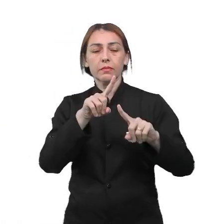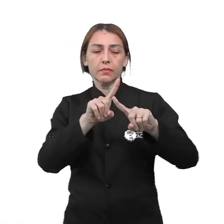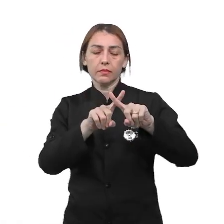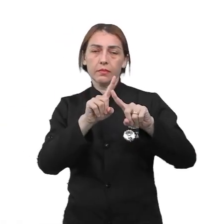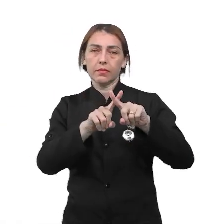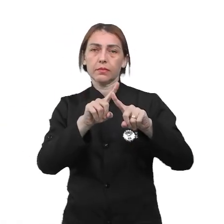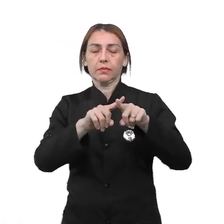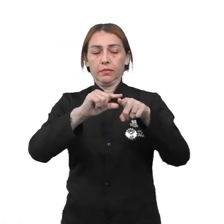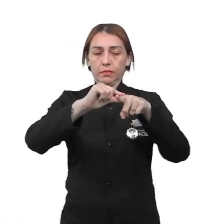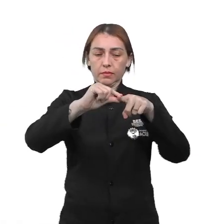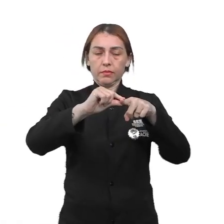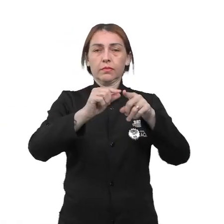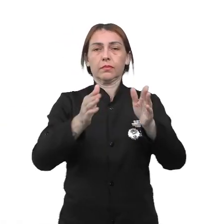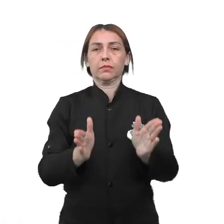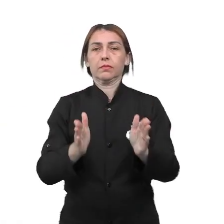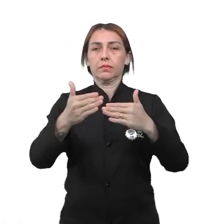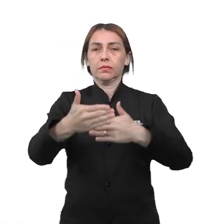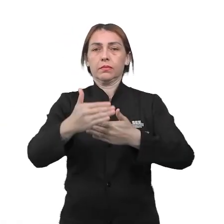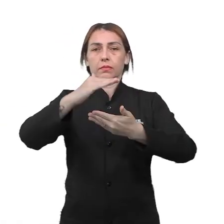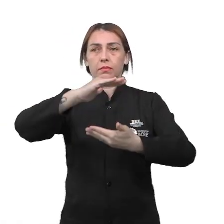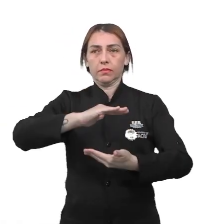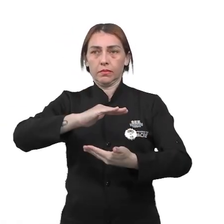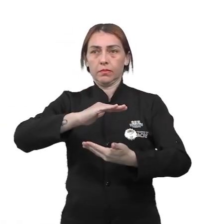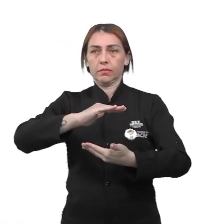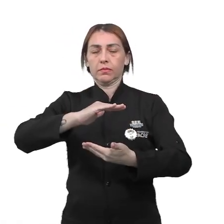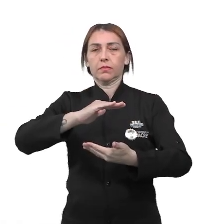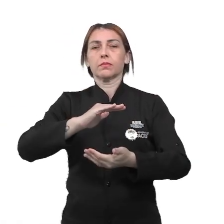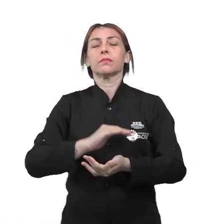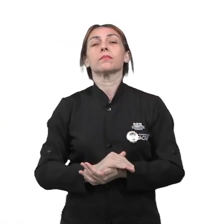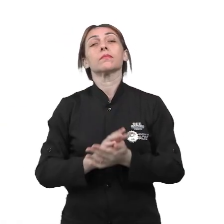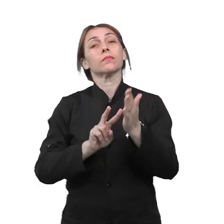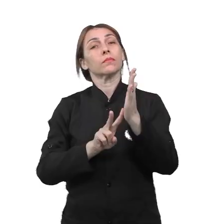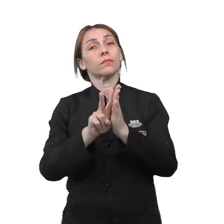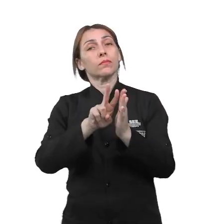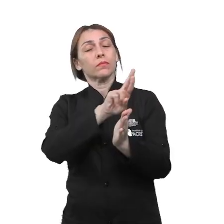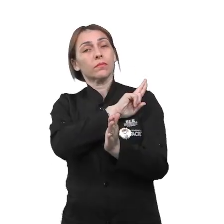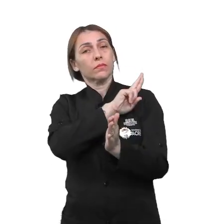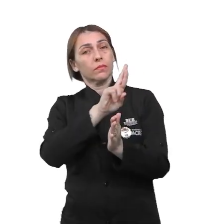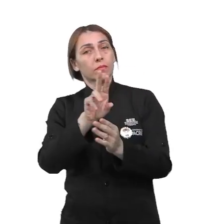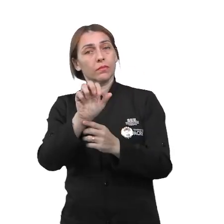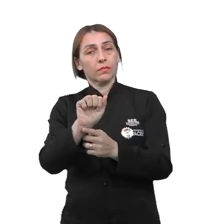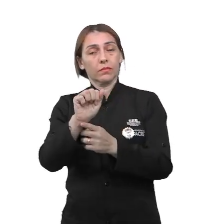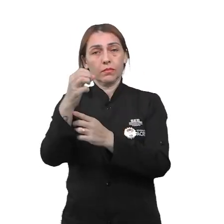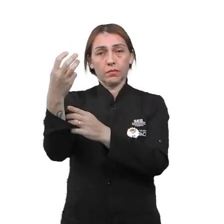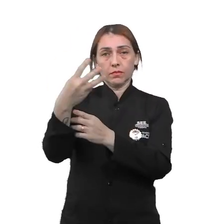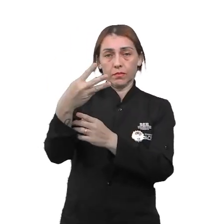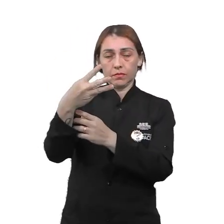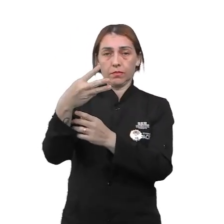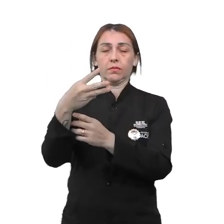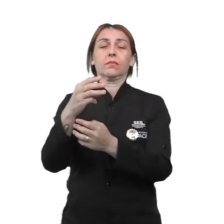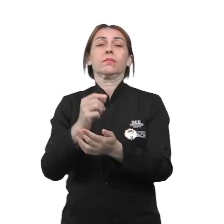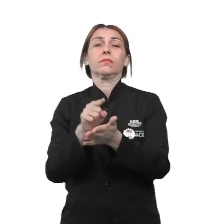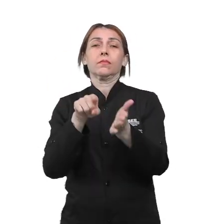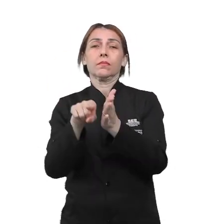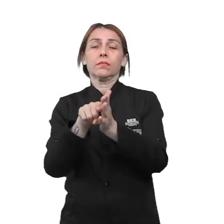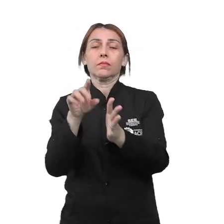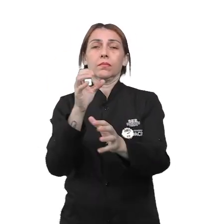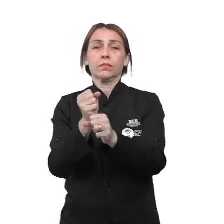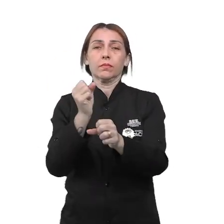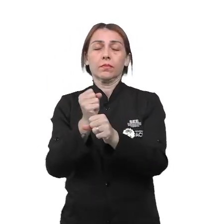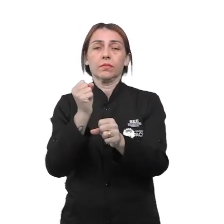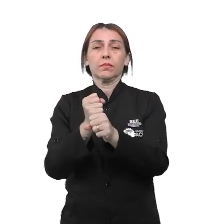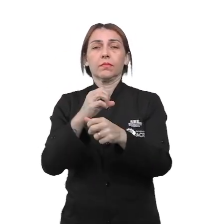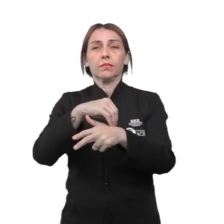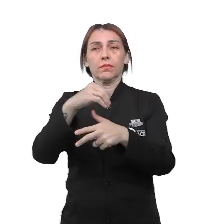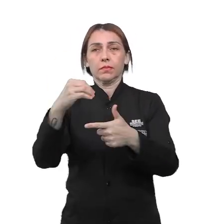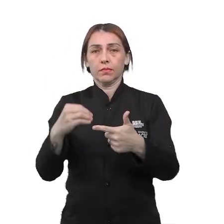das arestas de um cubo representam a ideia do volume, que vai ser A ao cubo. Vamos a um probleminha do Enem e verificar como é que isso vai ser trabalhado